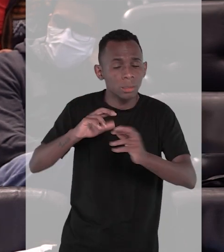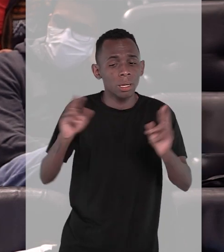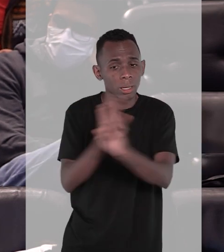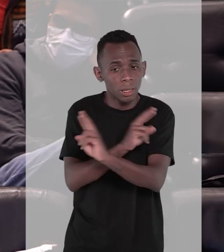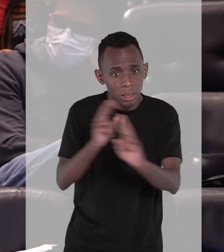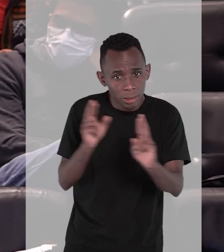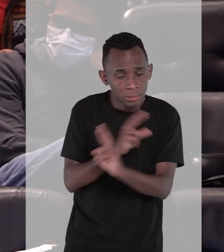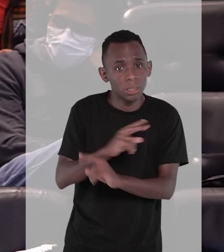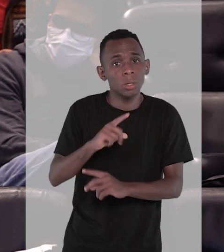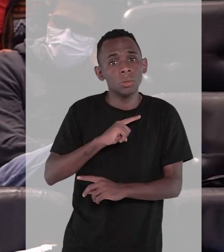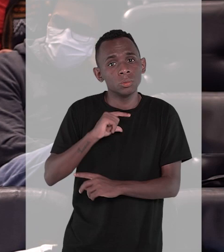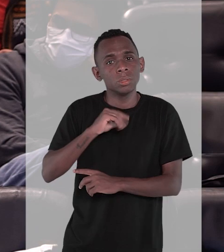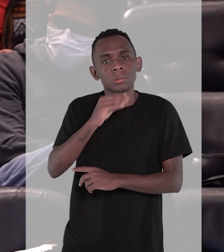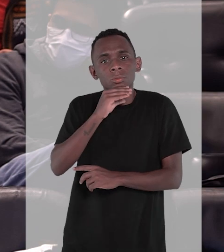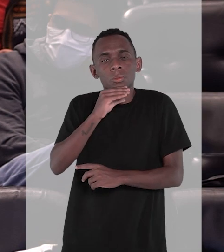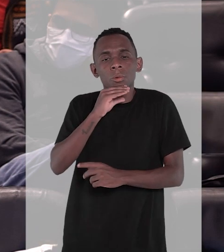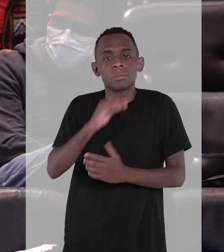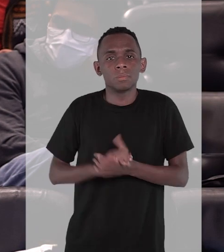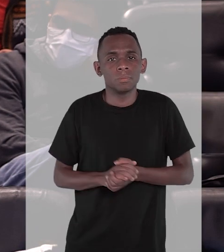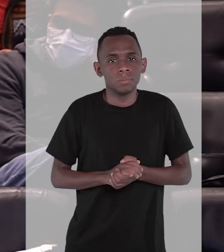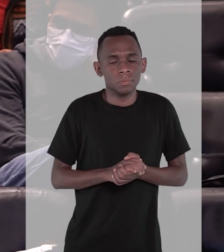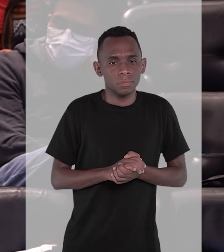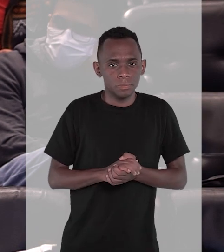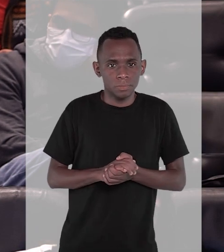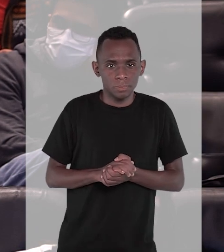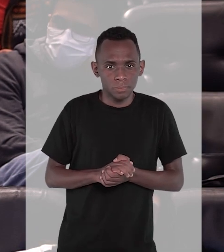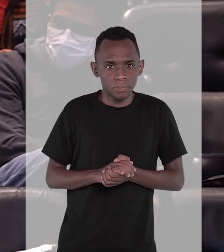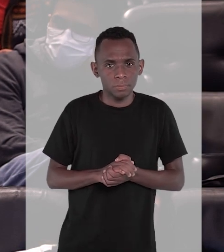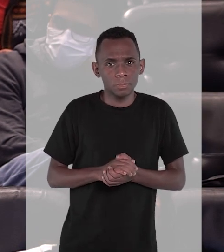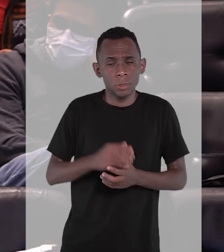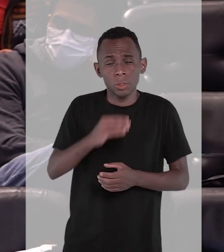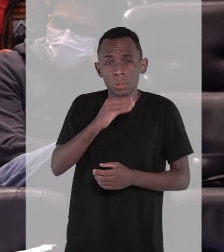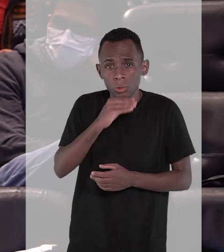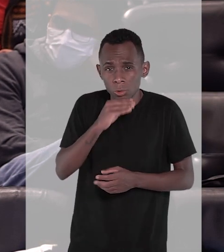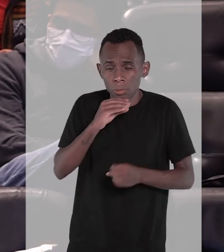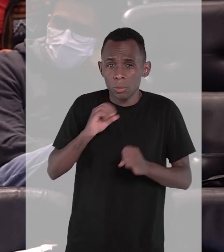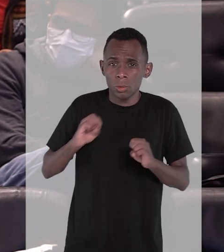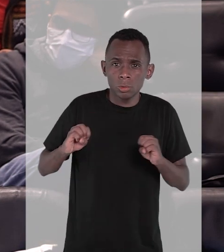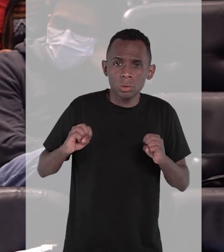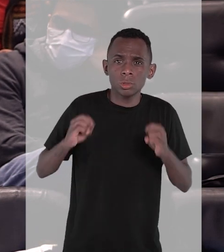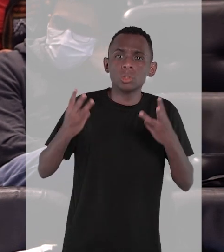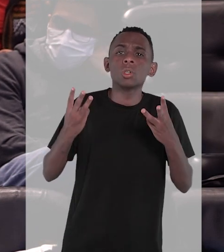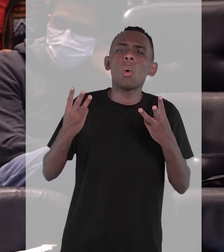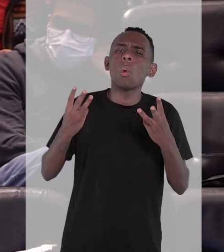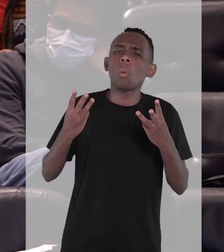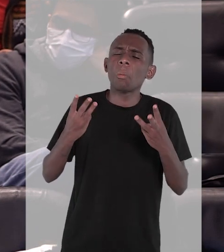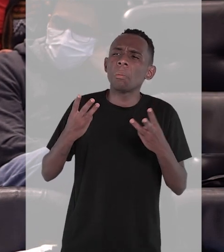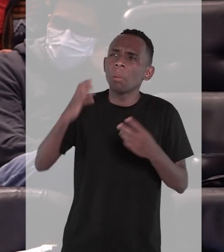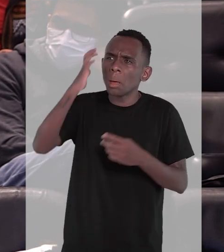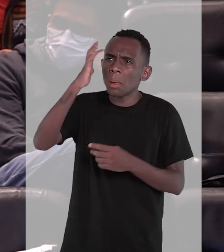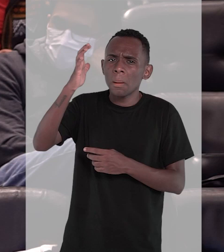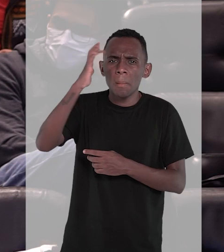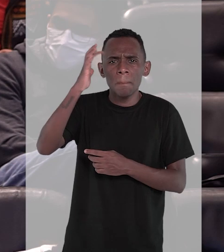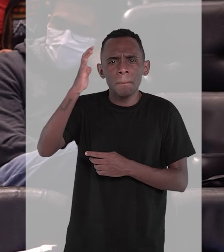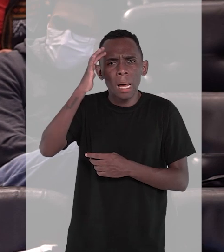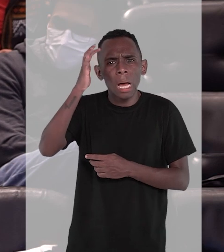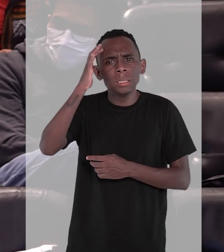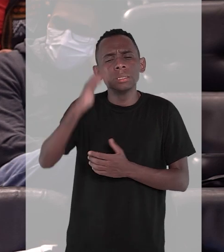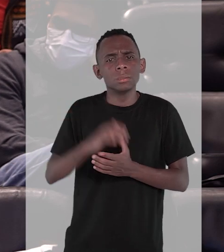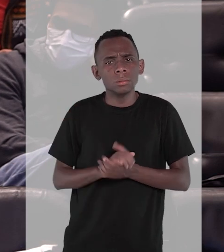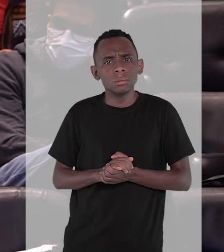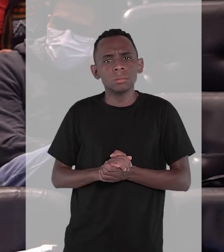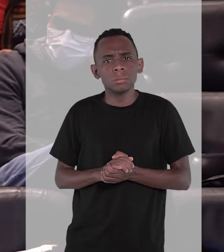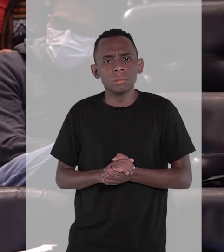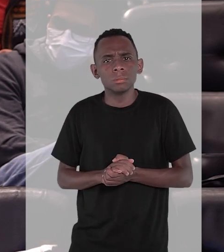cantando, né? E o Drummond fazendo um show. Ouvir a voz dele, né? E o Drummond fazendo um show. Você imagina o Drummond